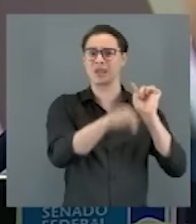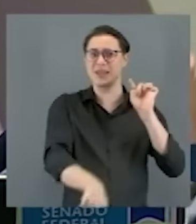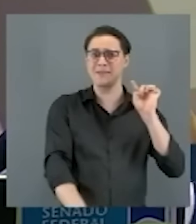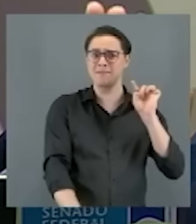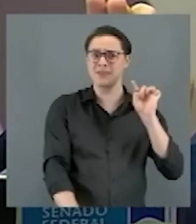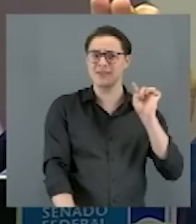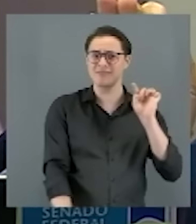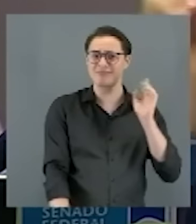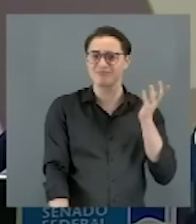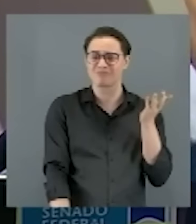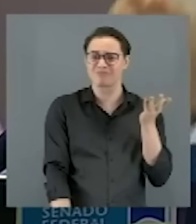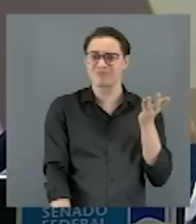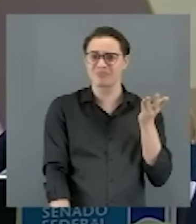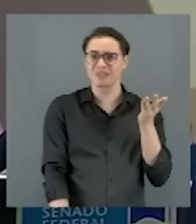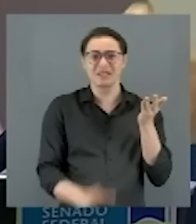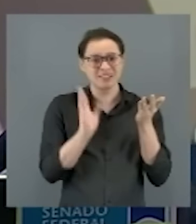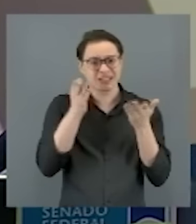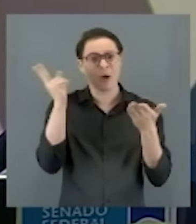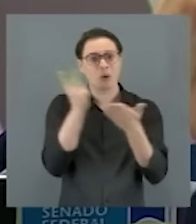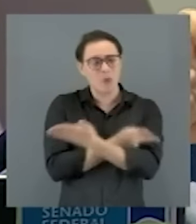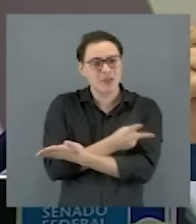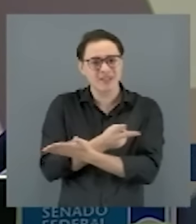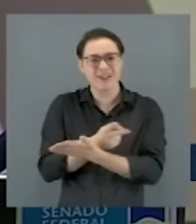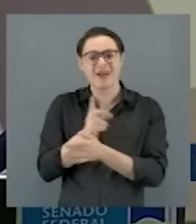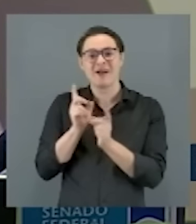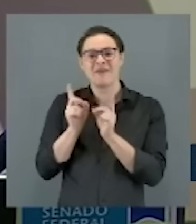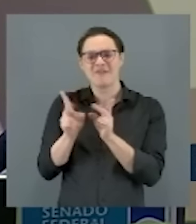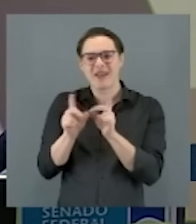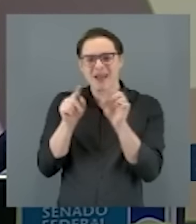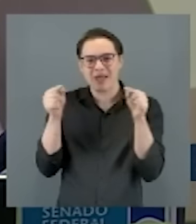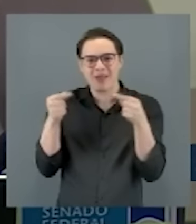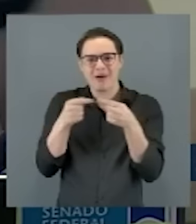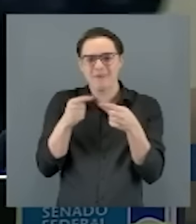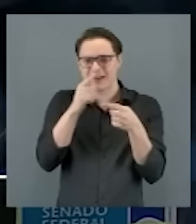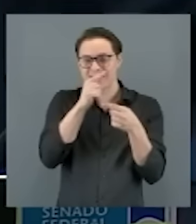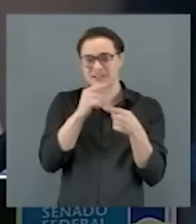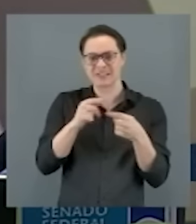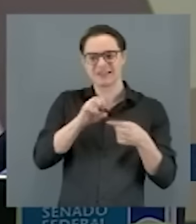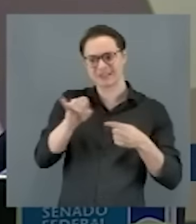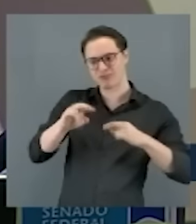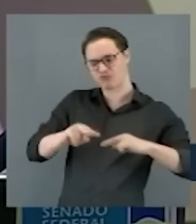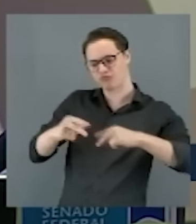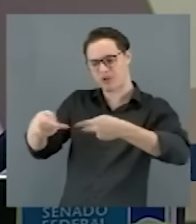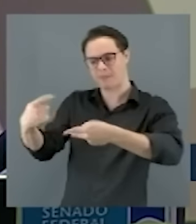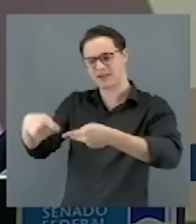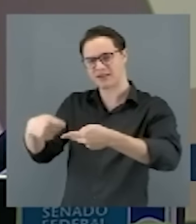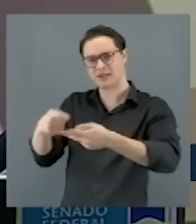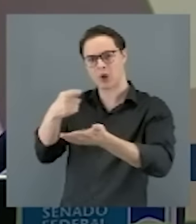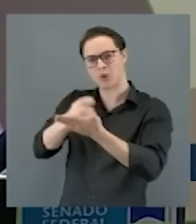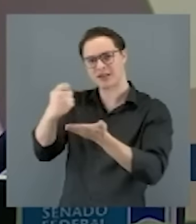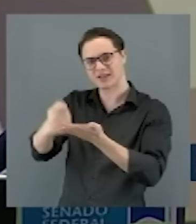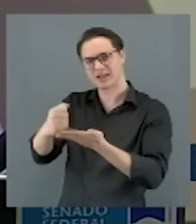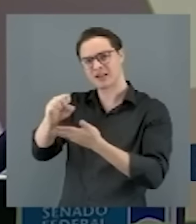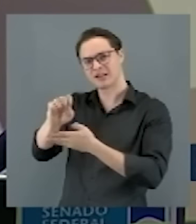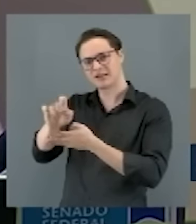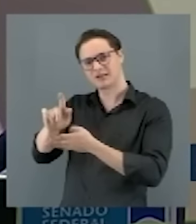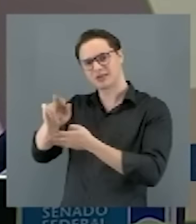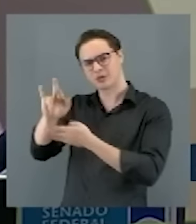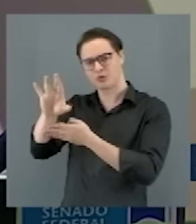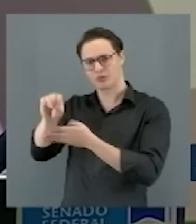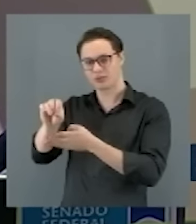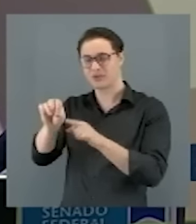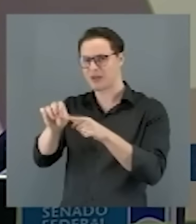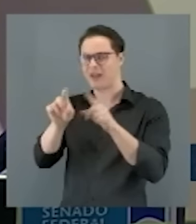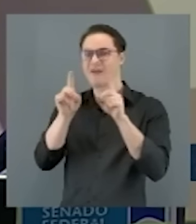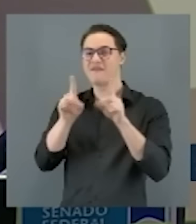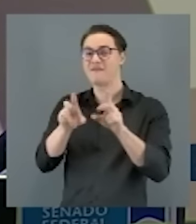Já está havendo a prática da venda casada com relação a isso. Então, eu discordo do retorno